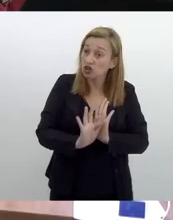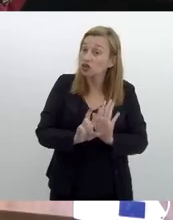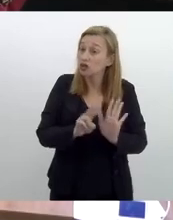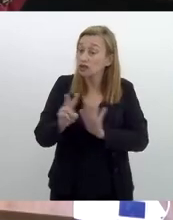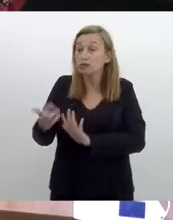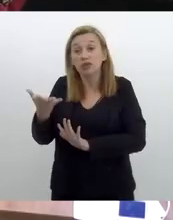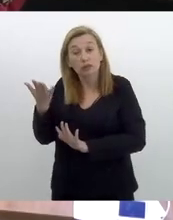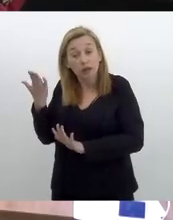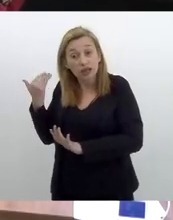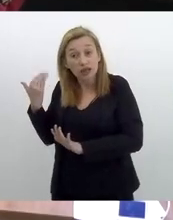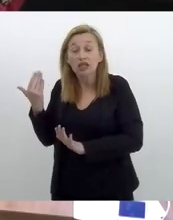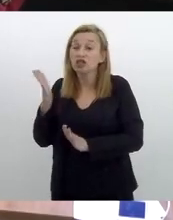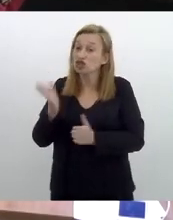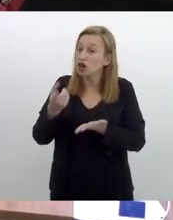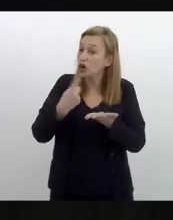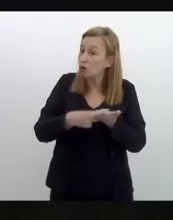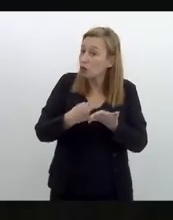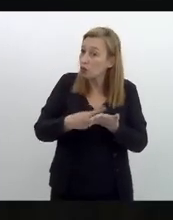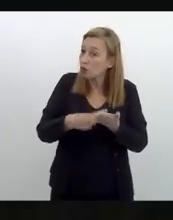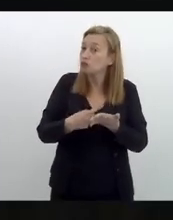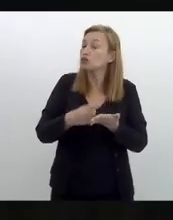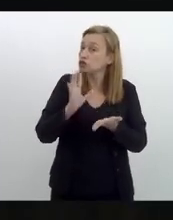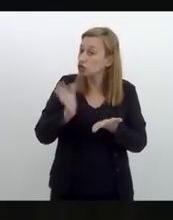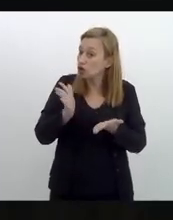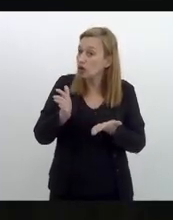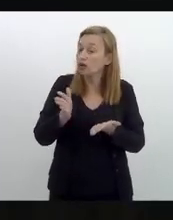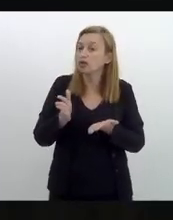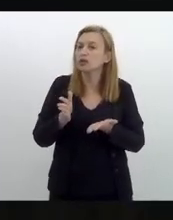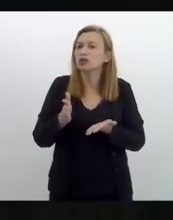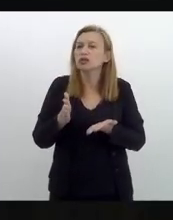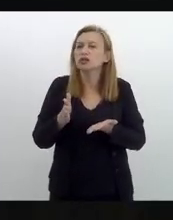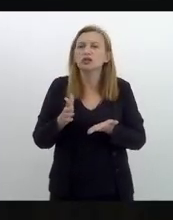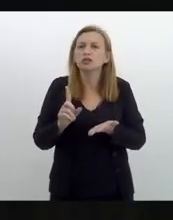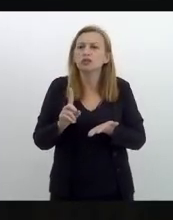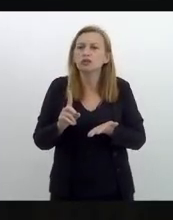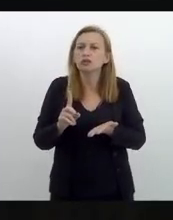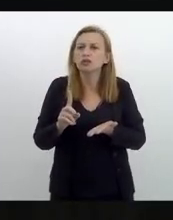passada que a gente já acordou olha lá não